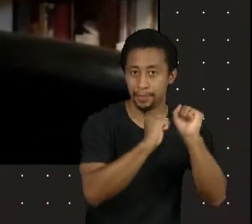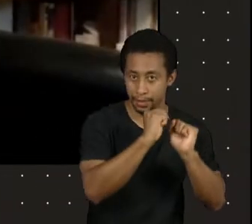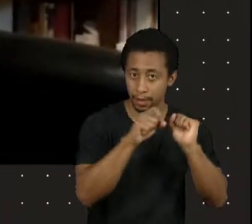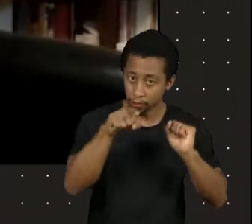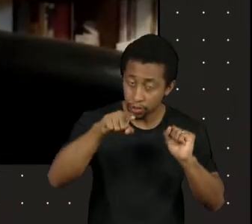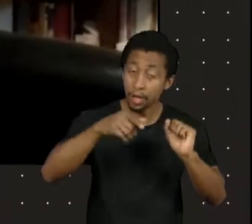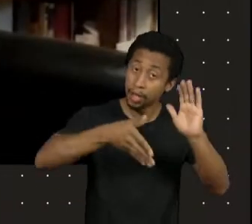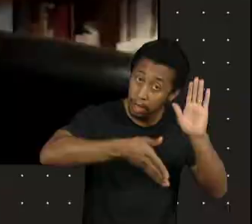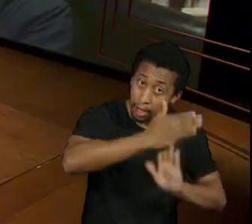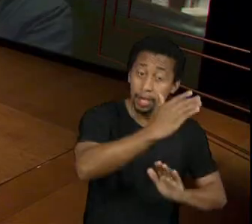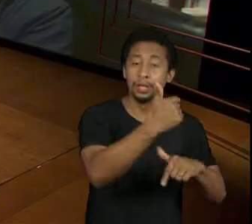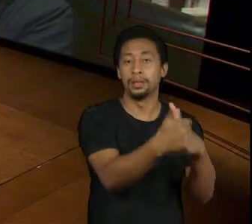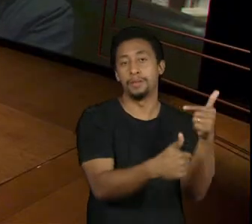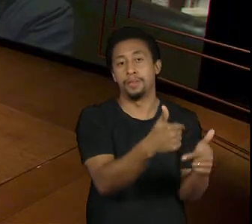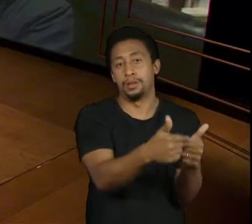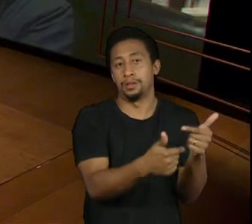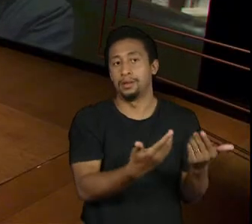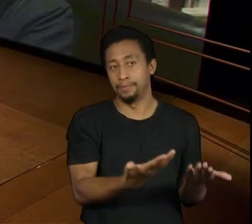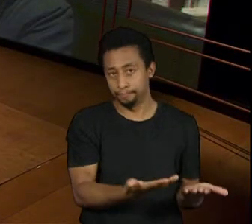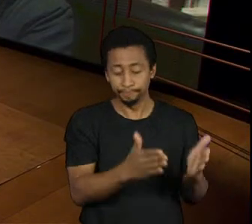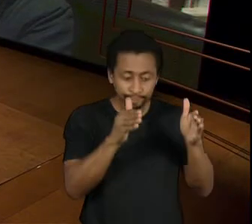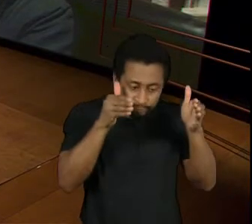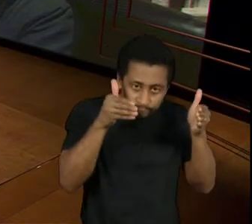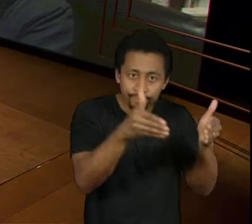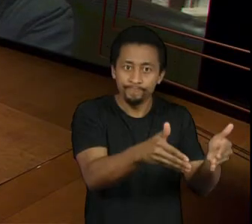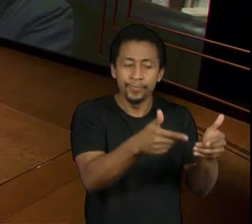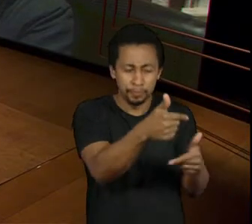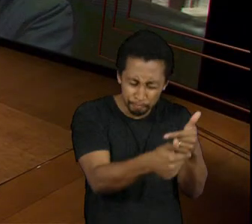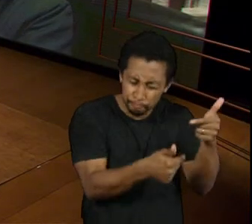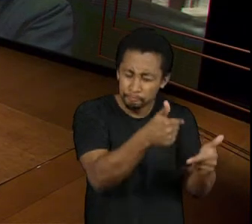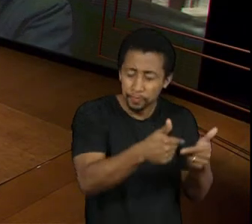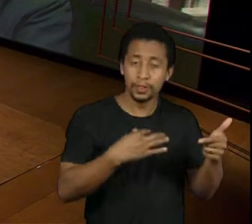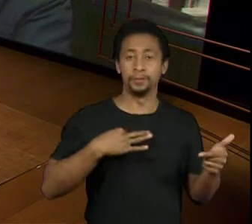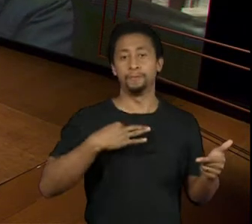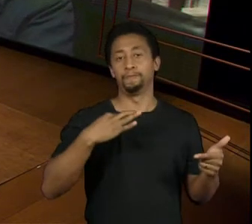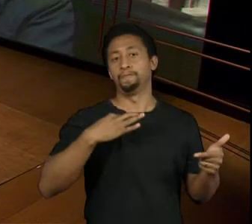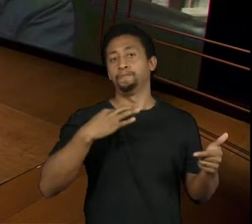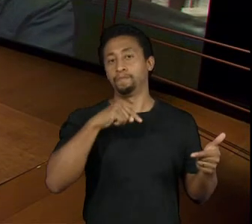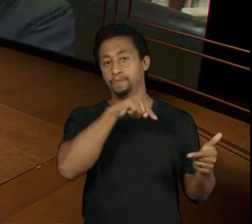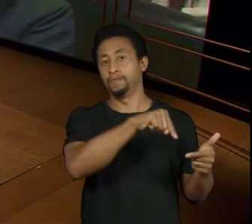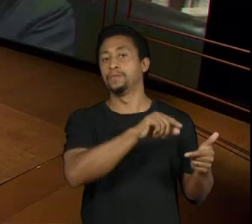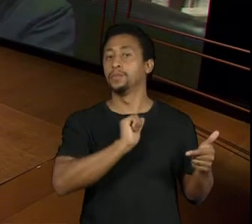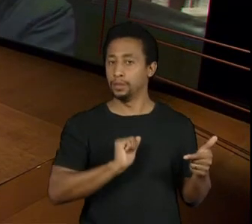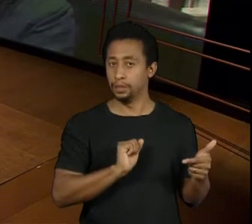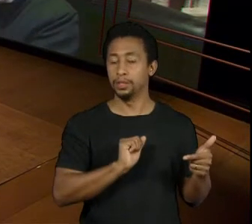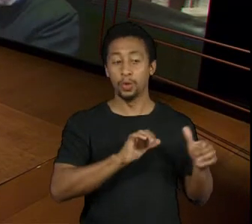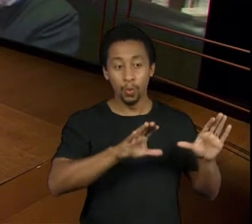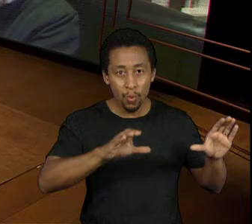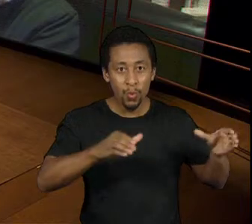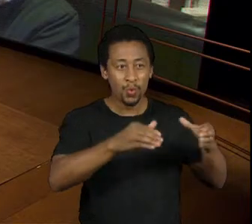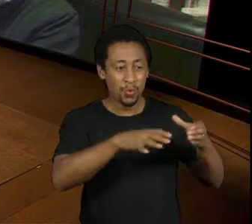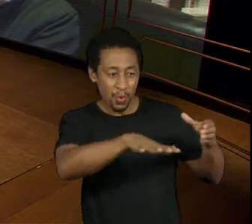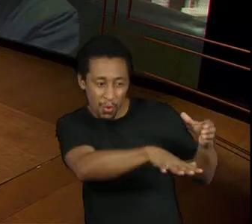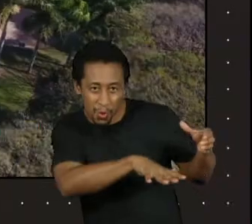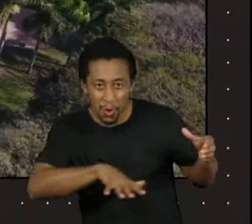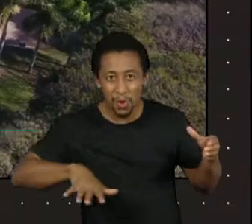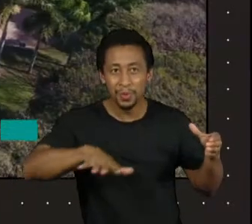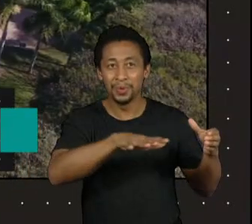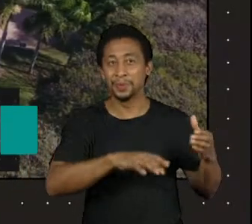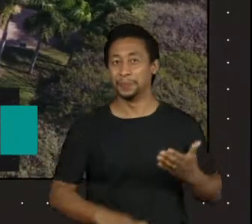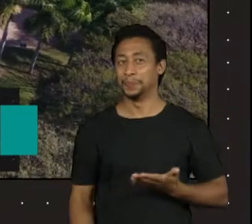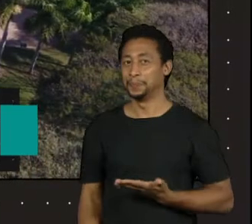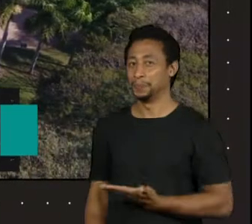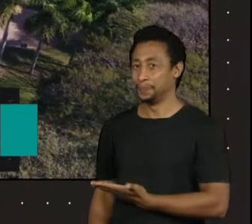numa obra, trabalhar aquele grande convento dos jesuítas em Itaici, perto